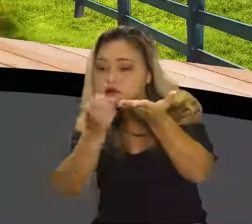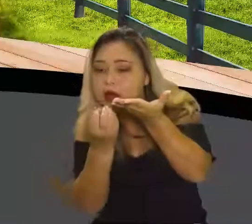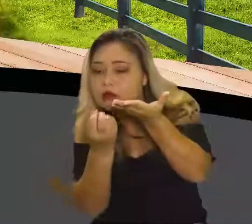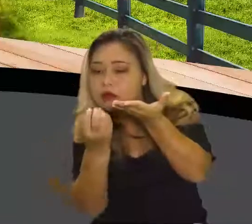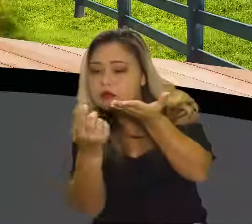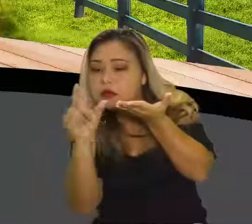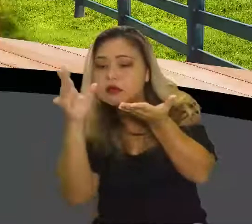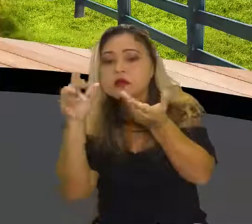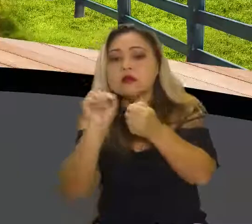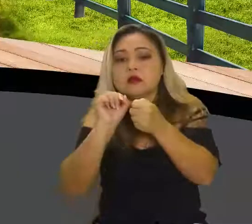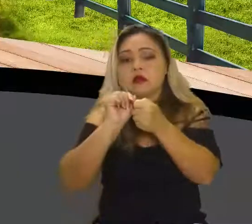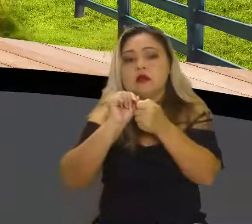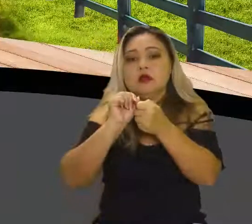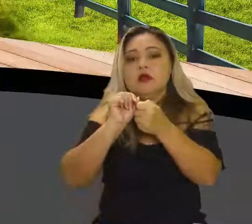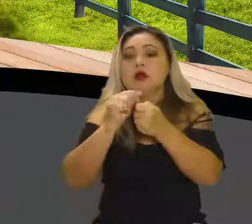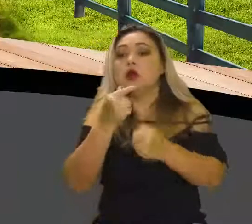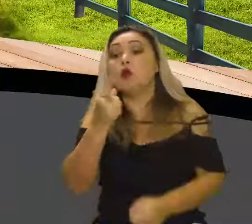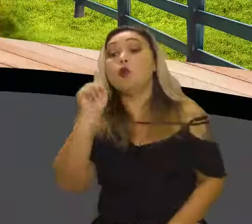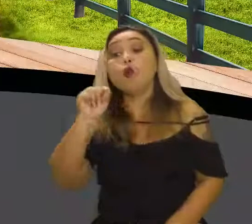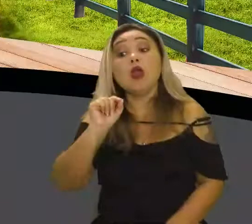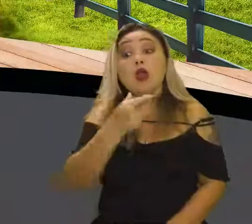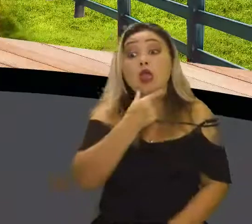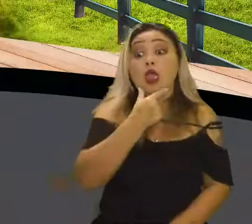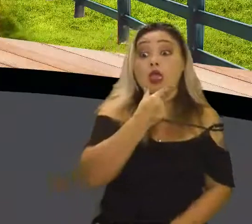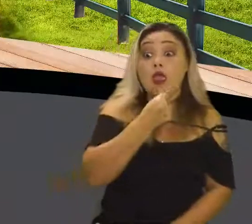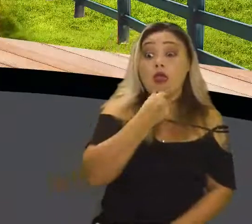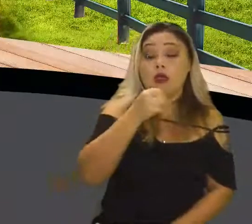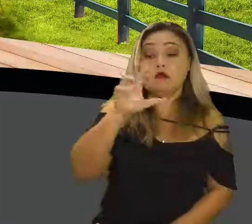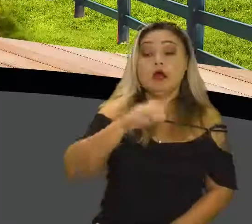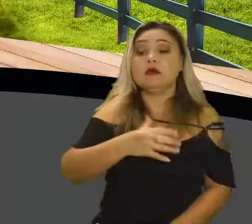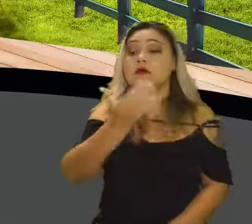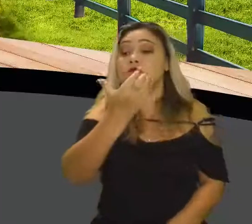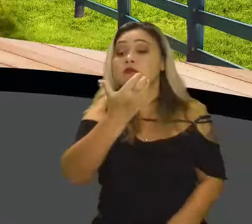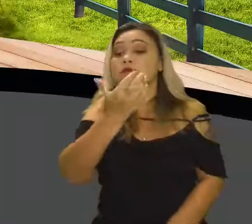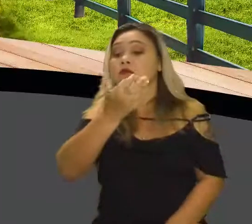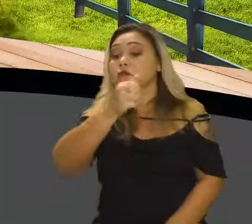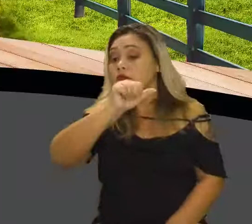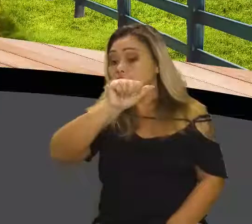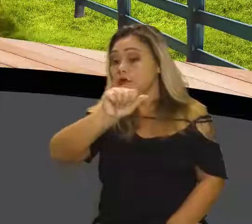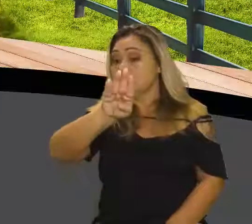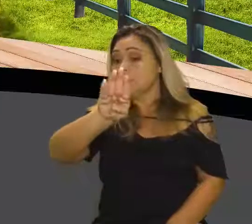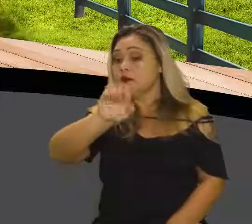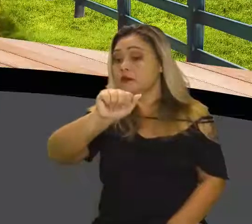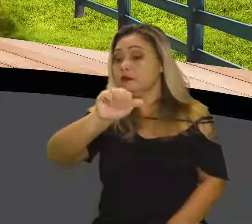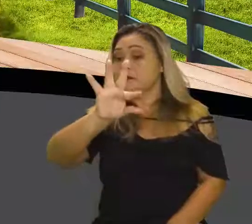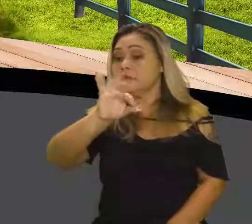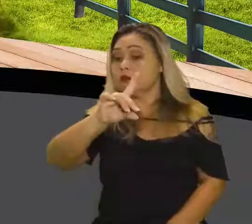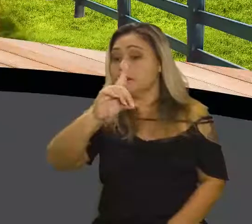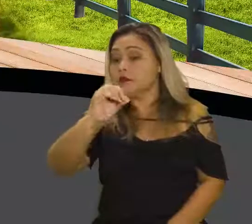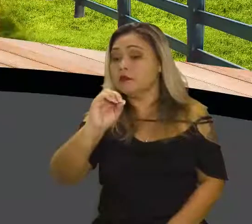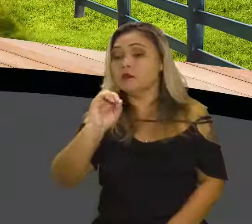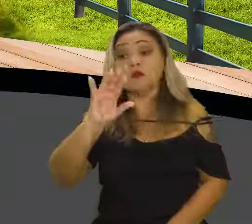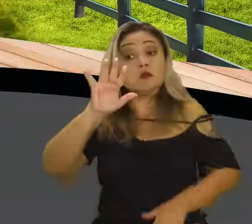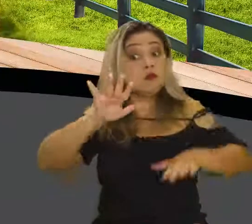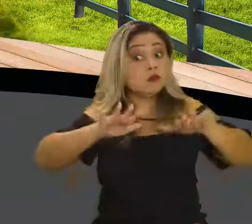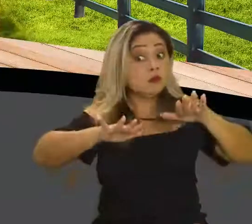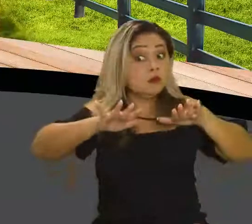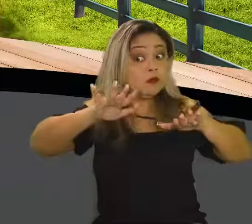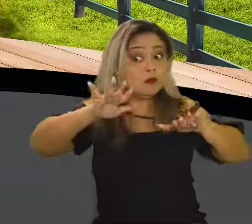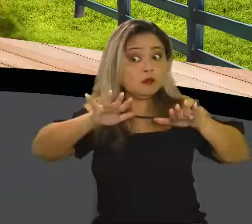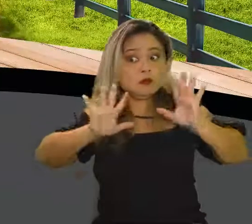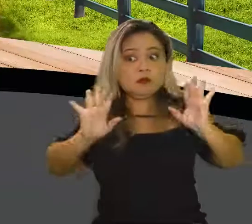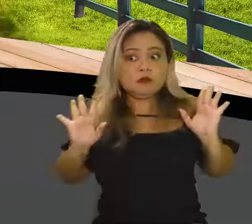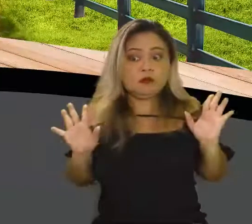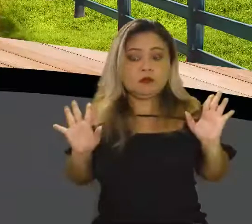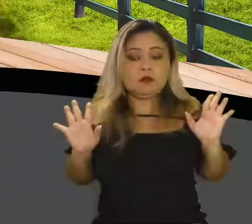Que na história é esse de macho abatido? Vamos lá. Isso vai depender de quando a gente estiver